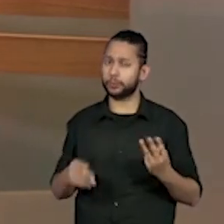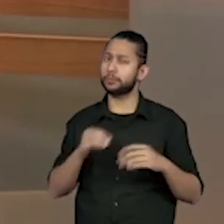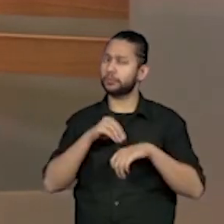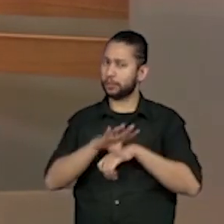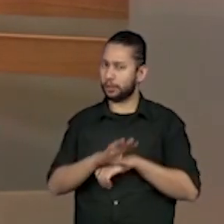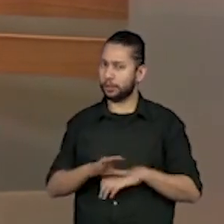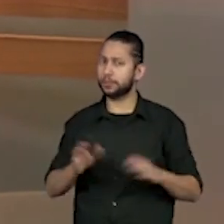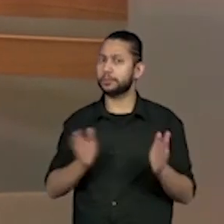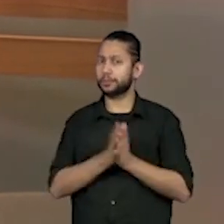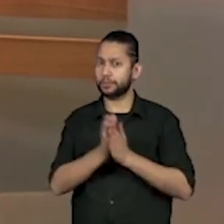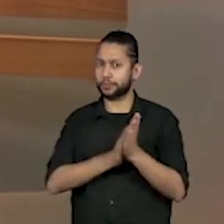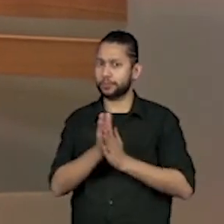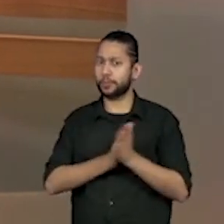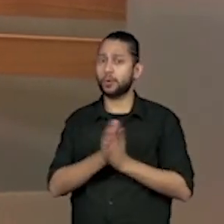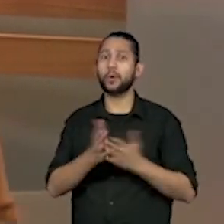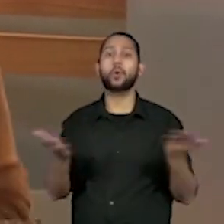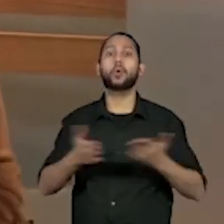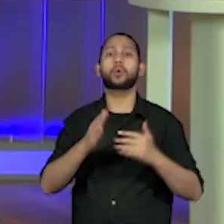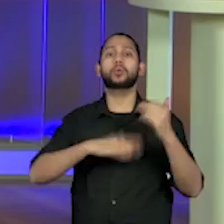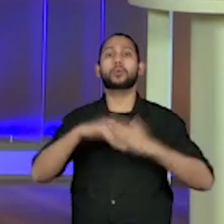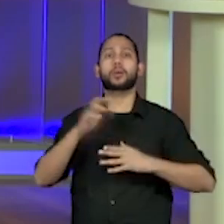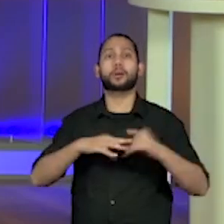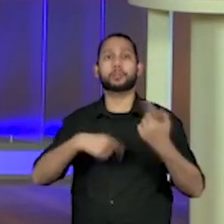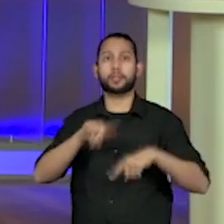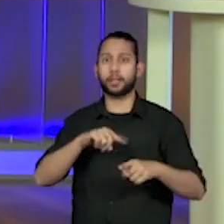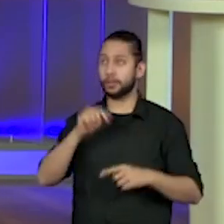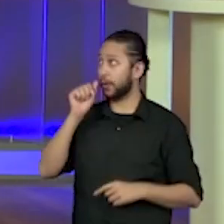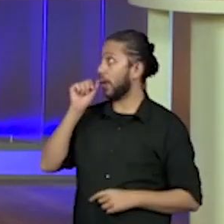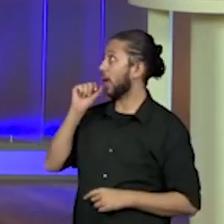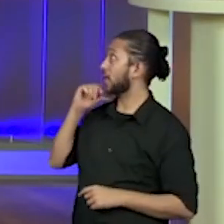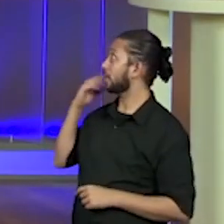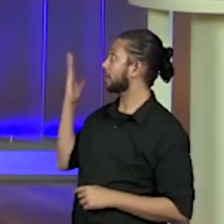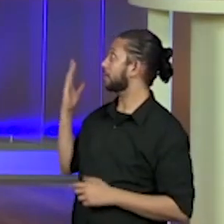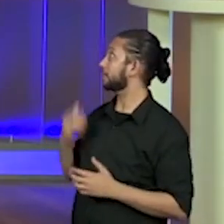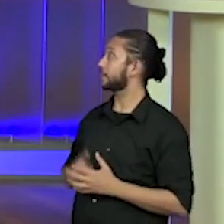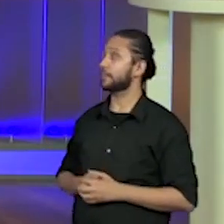dado. Vamos à nossa habilidade de hoje? Então, vamos lá.